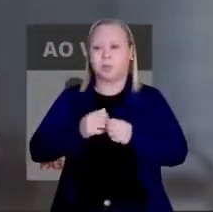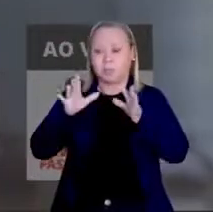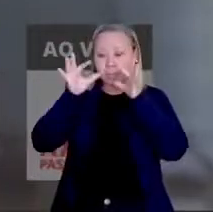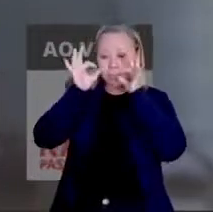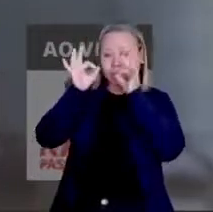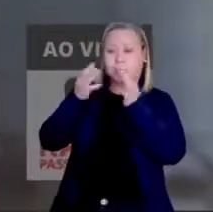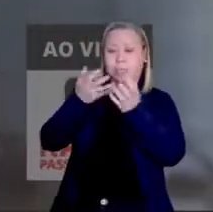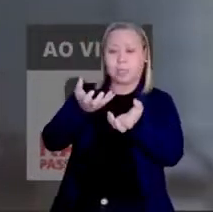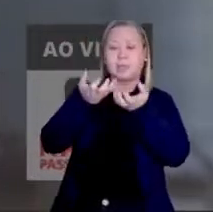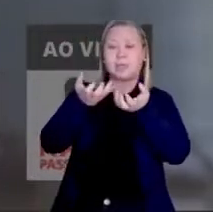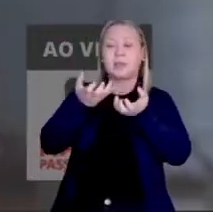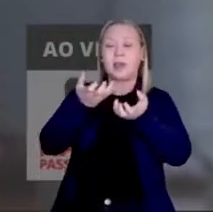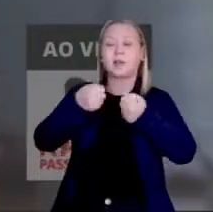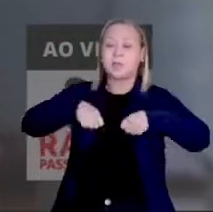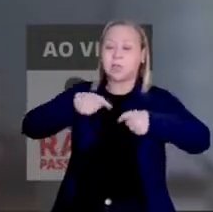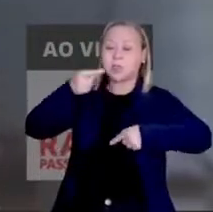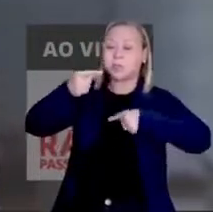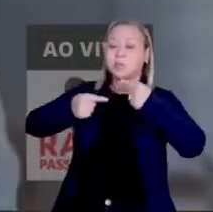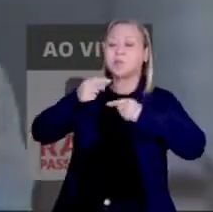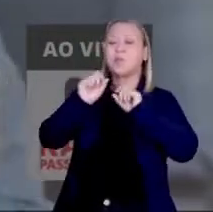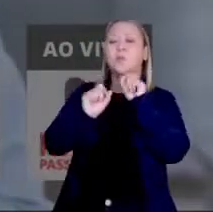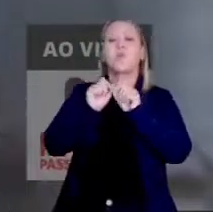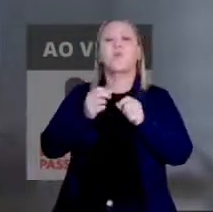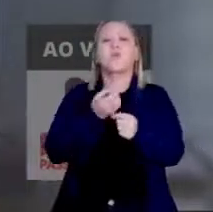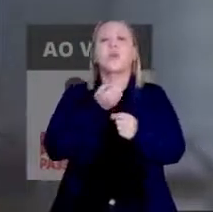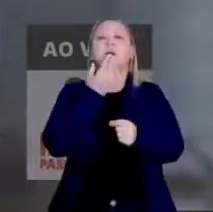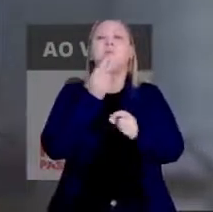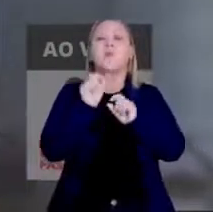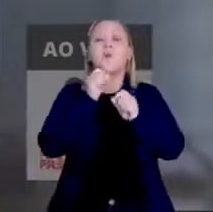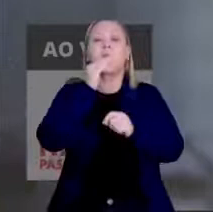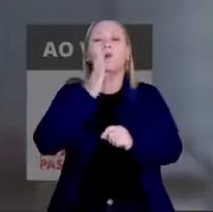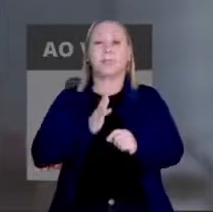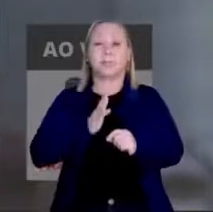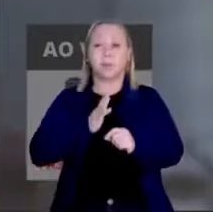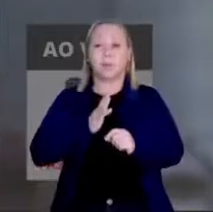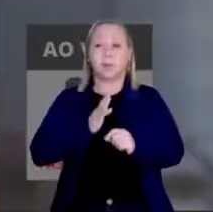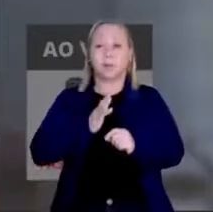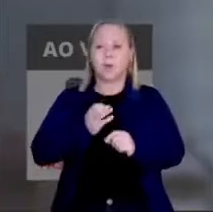é juntar essa gente, criar um modelo que eu acabei de te falar.